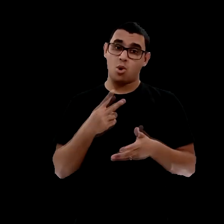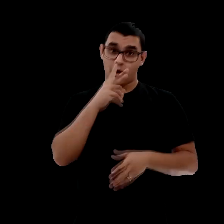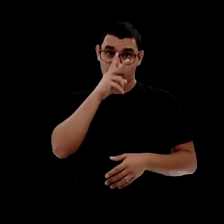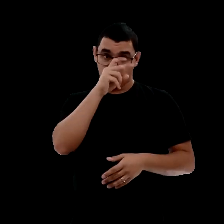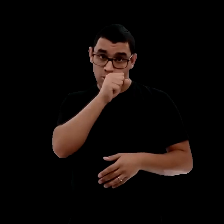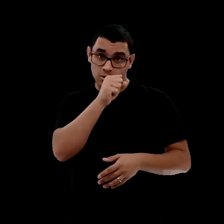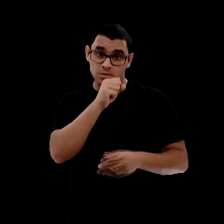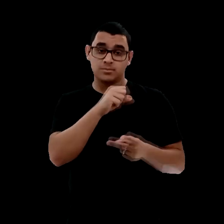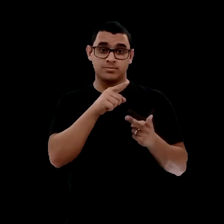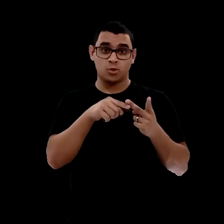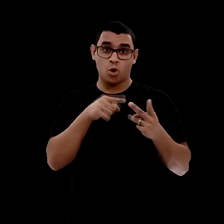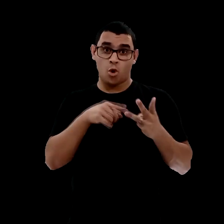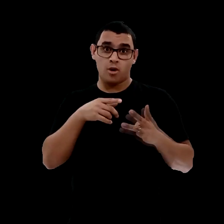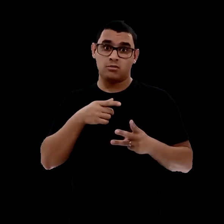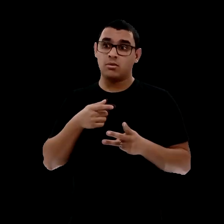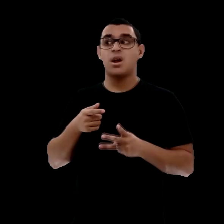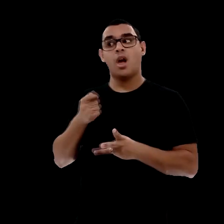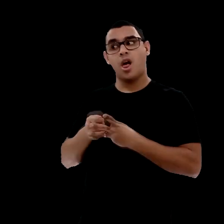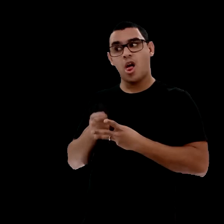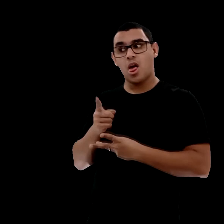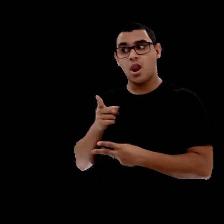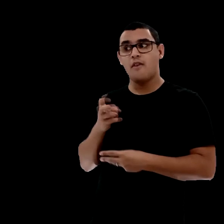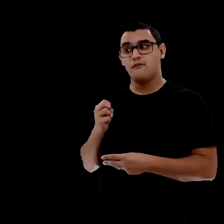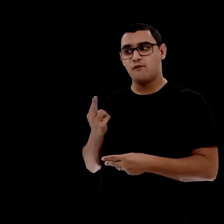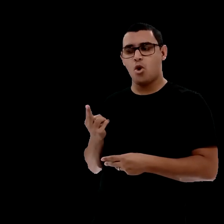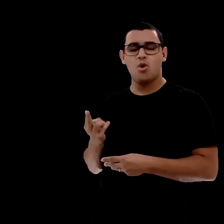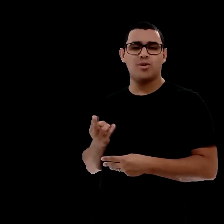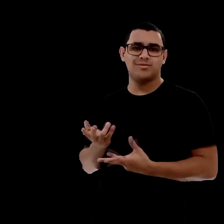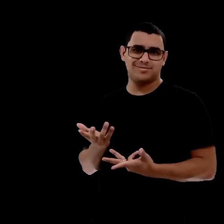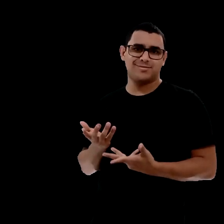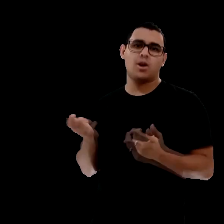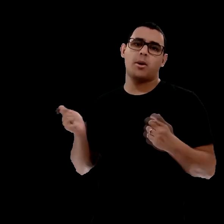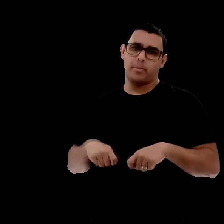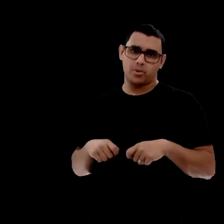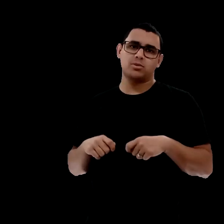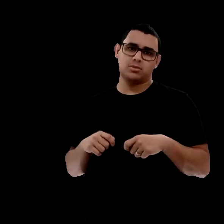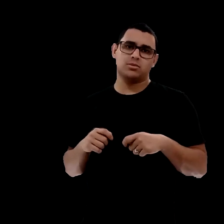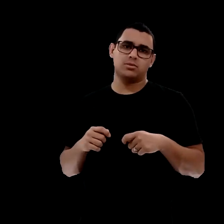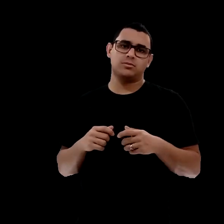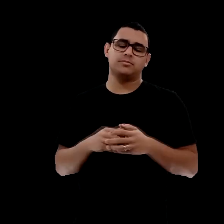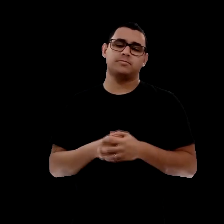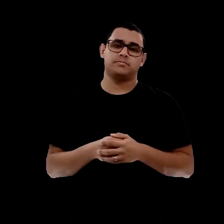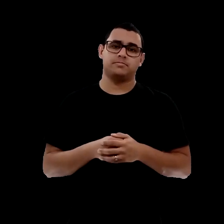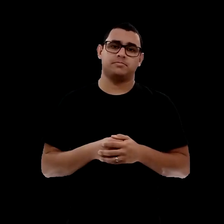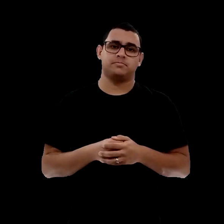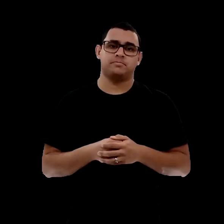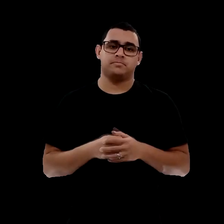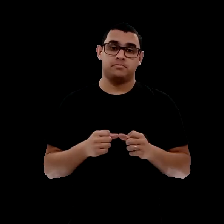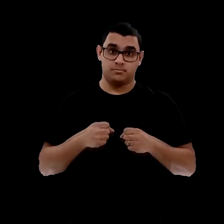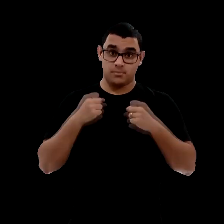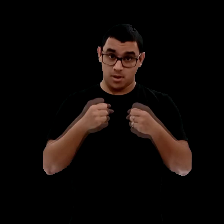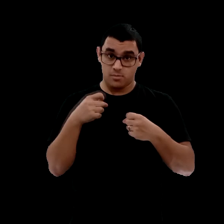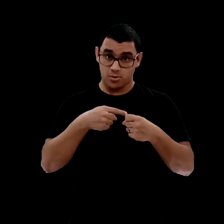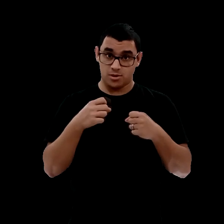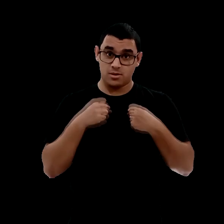da força ou da ameaça. São recursos do poder. Esses recursos